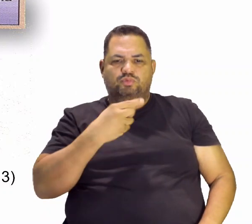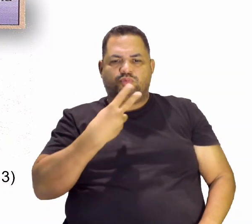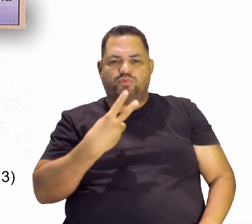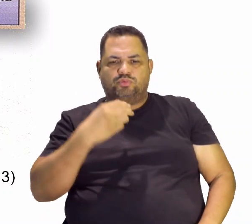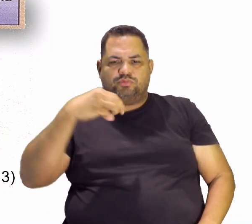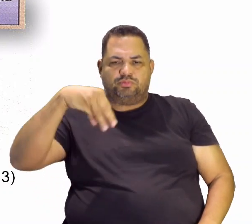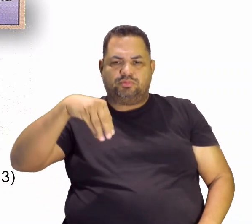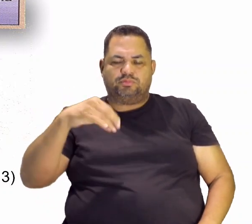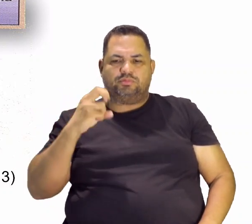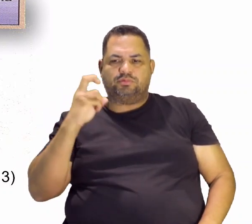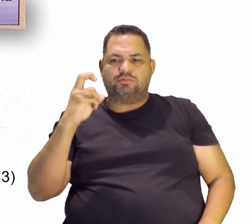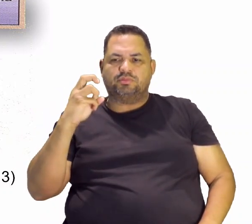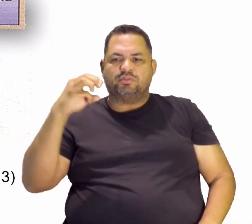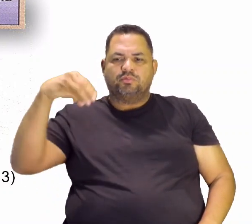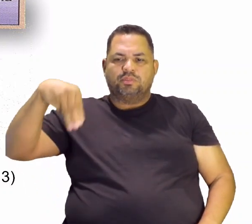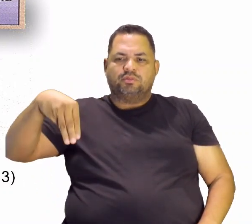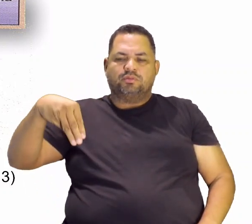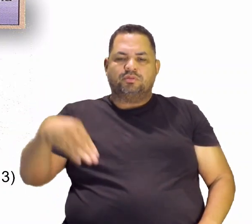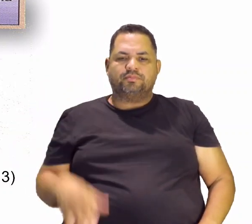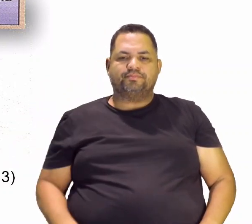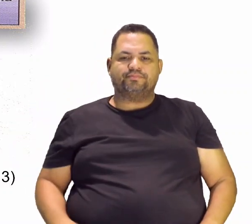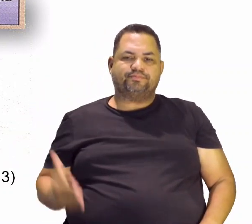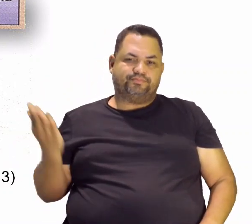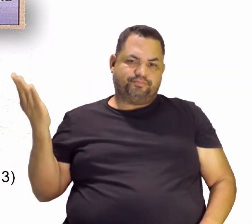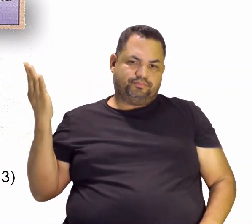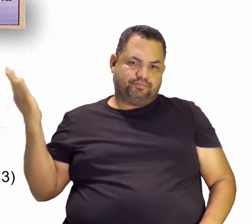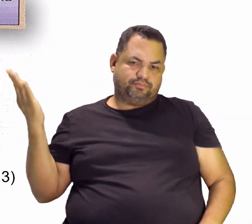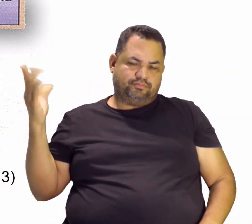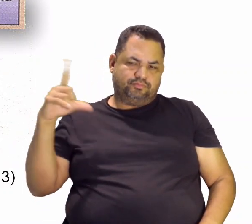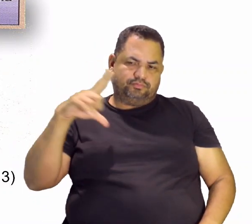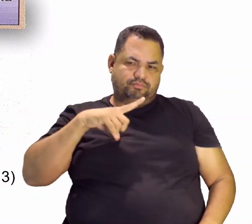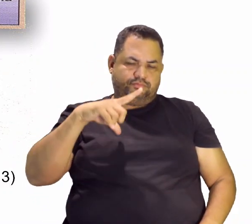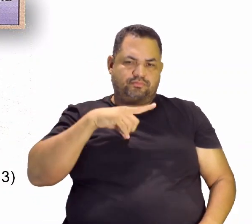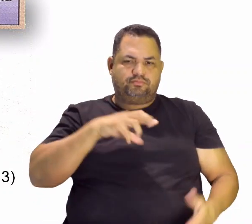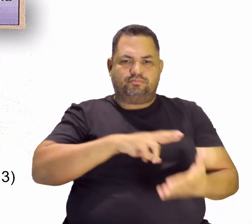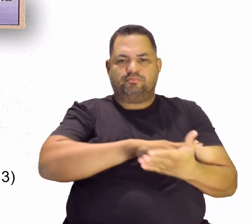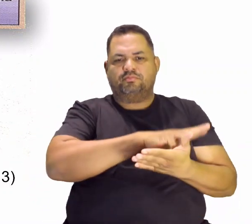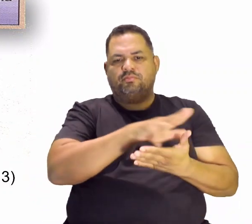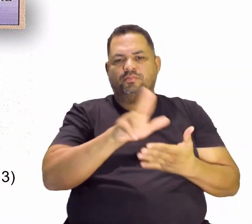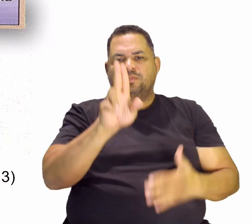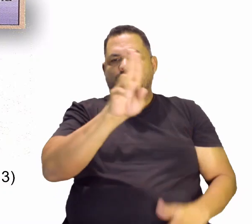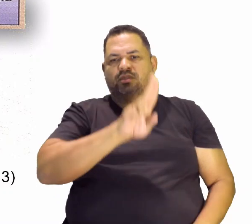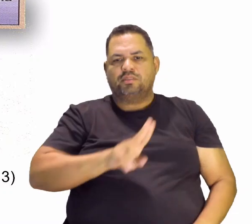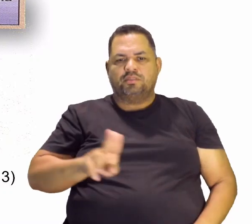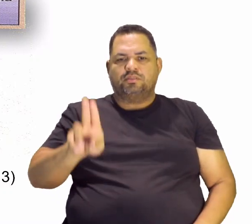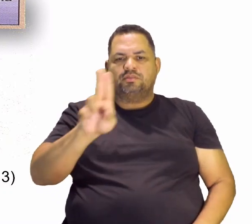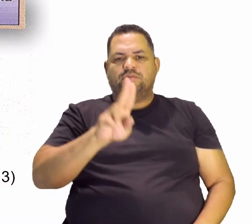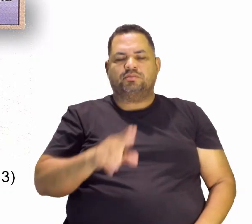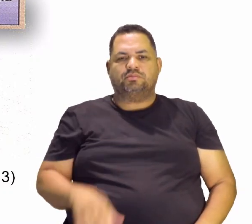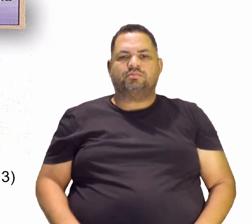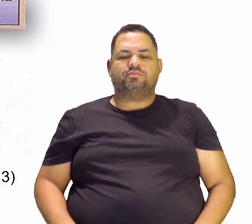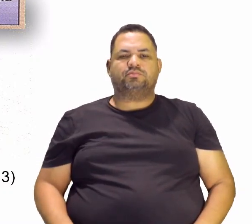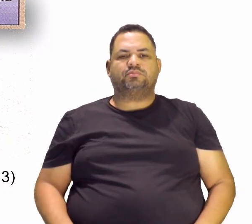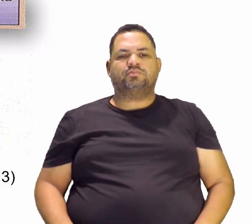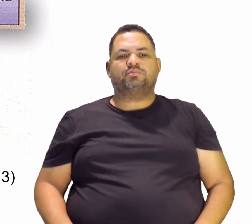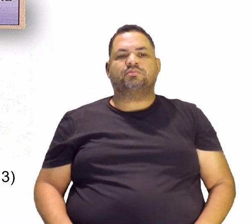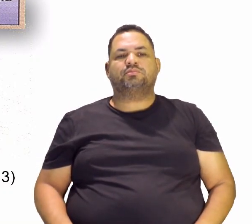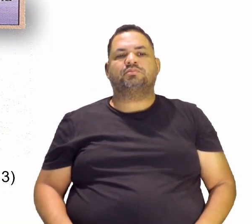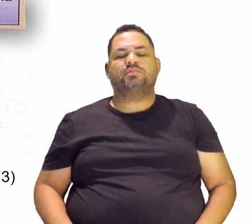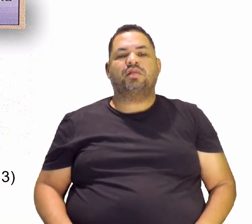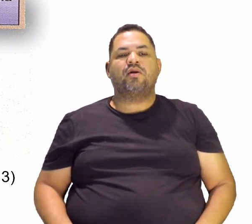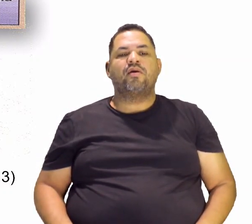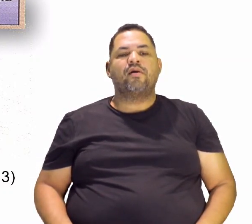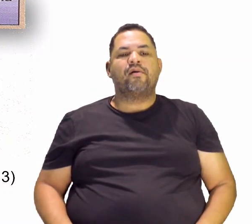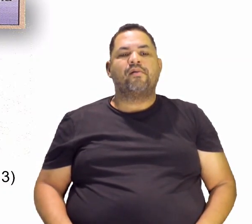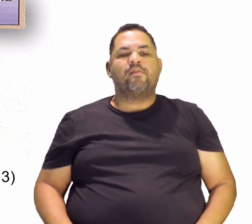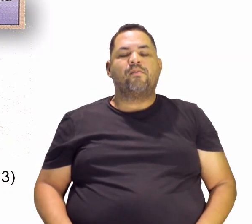e 5 minutos. E aí a gente percebe que há diversas utilizações, diversos aportes aí, né? A gente